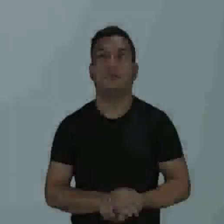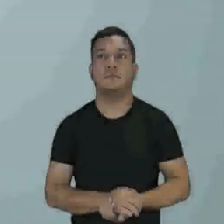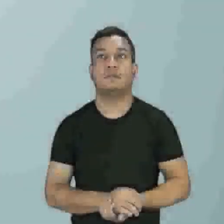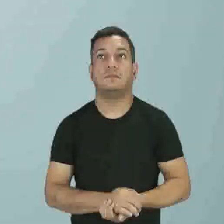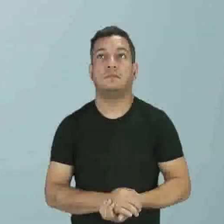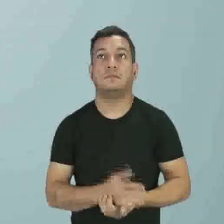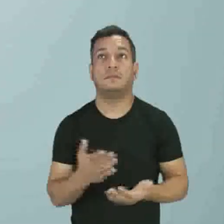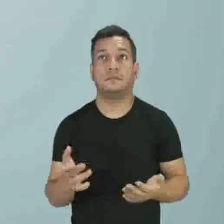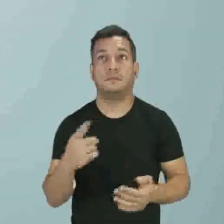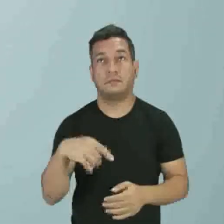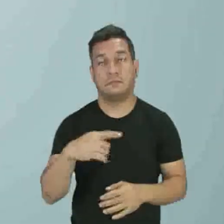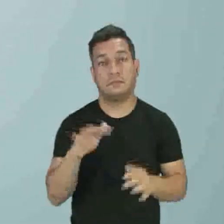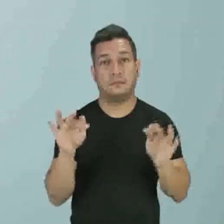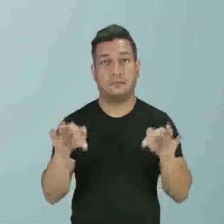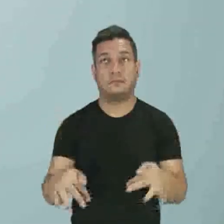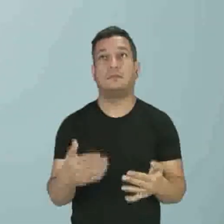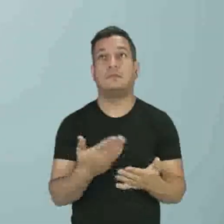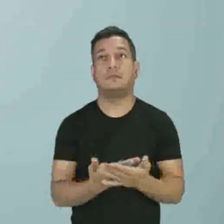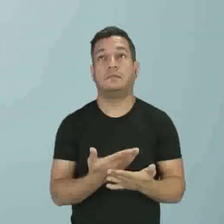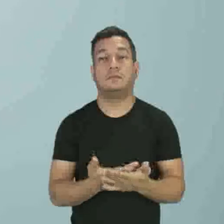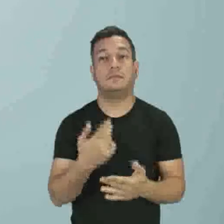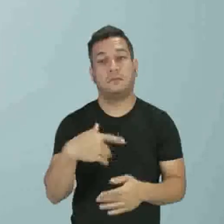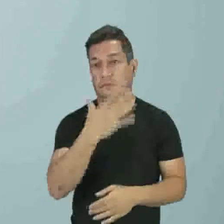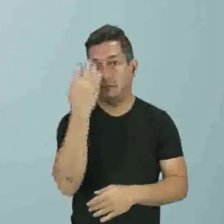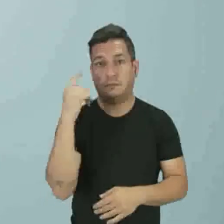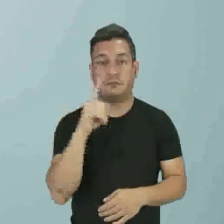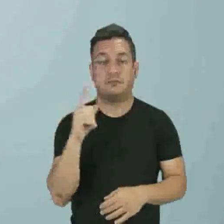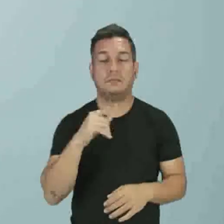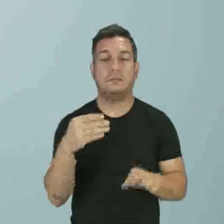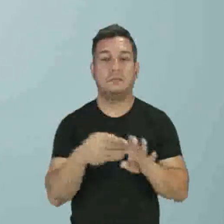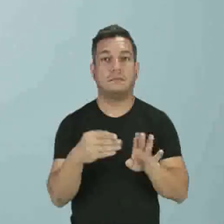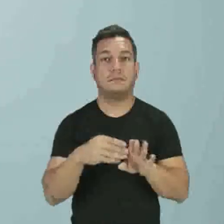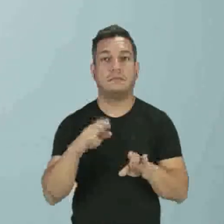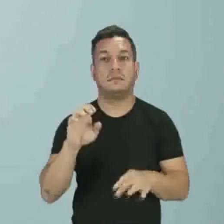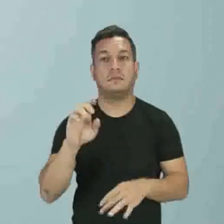ok? Então, pessoal, vamos ficando por aqui. Não esqueçam